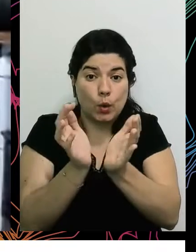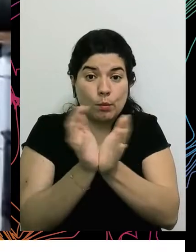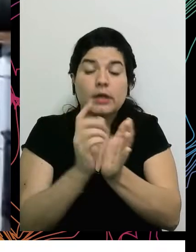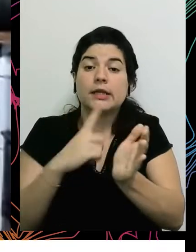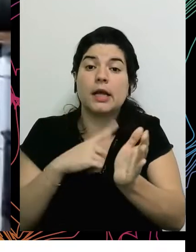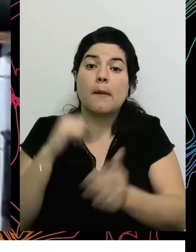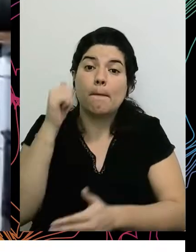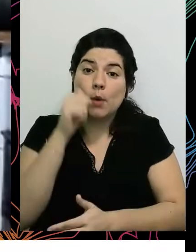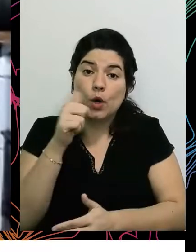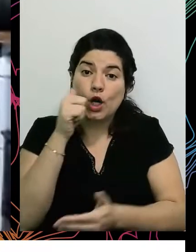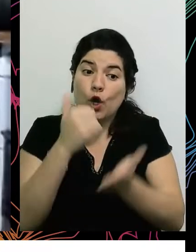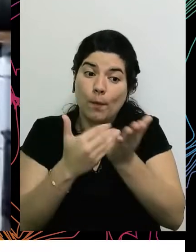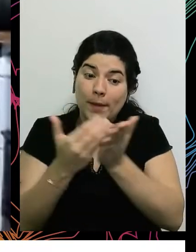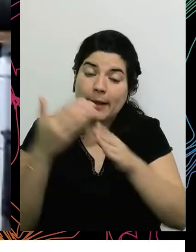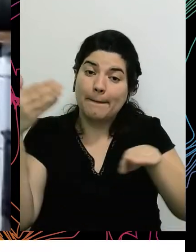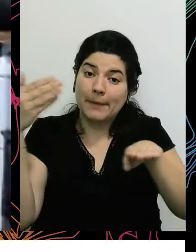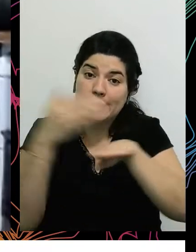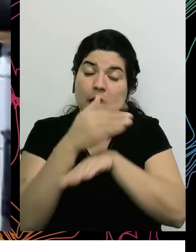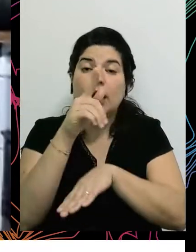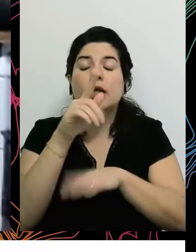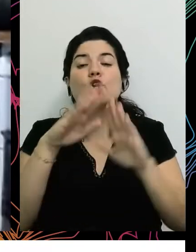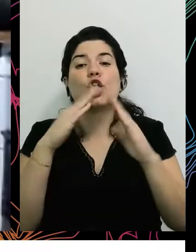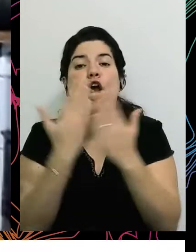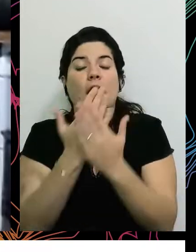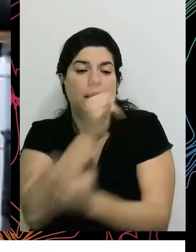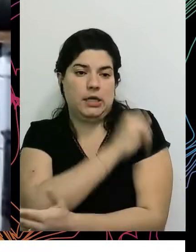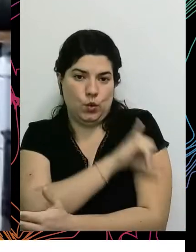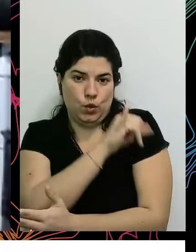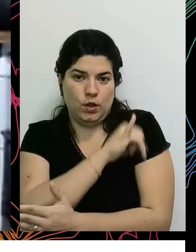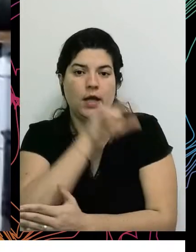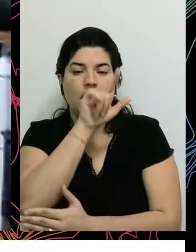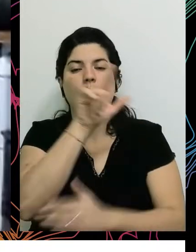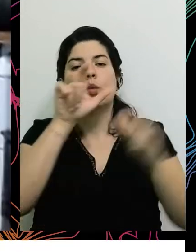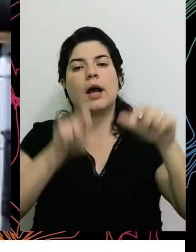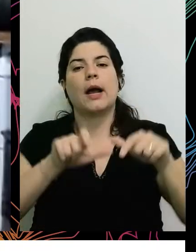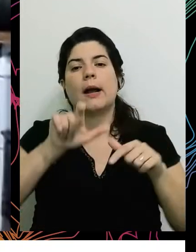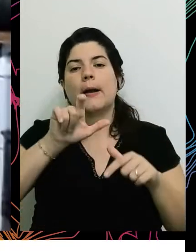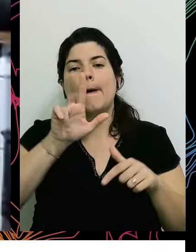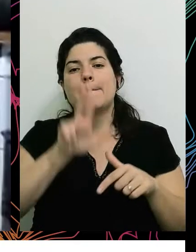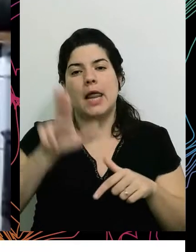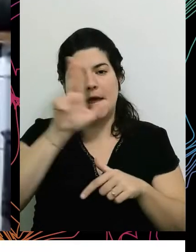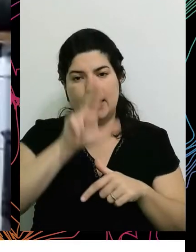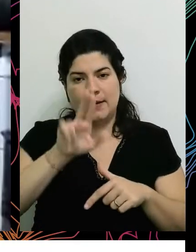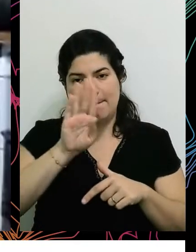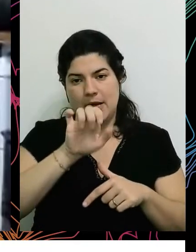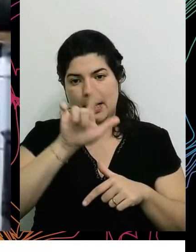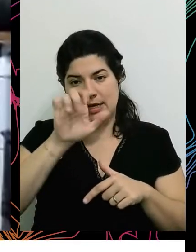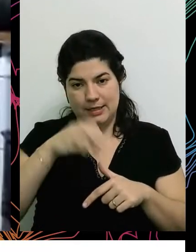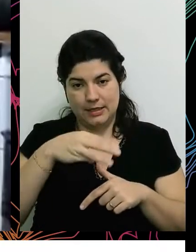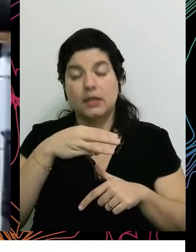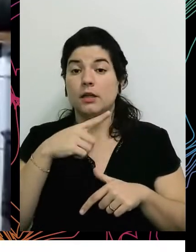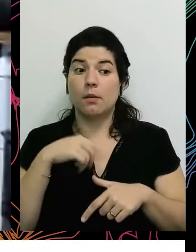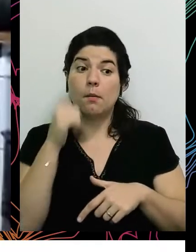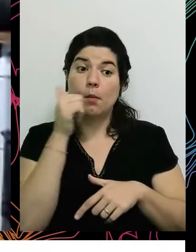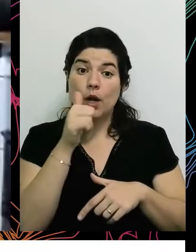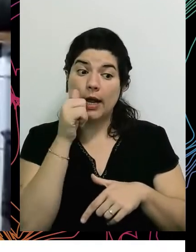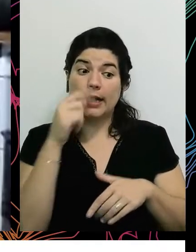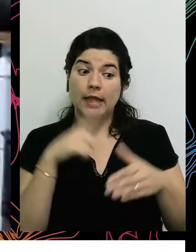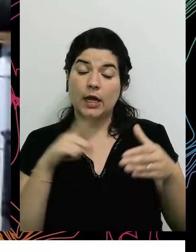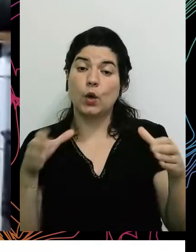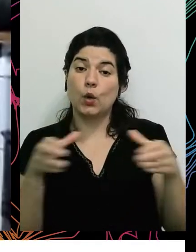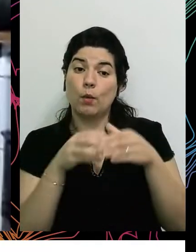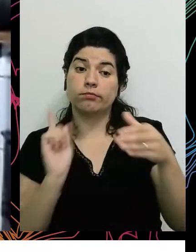mulheres na Escola do Rio de Janeiro. Na Escola de Belém, as mulheres passaram a incorporar o corpo de alunos um ano antes,